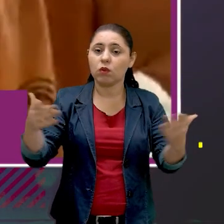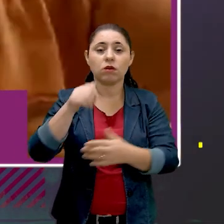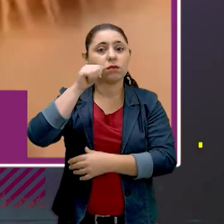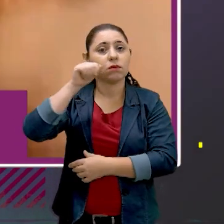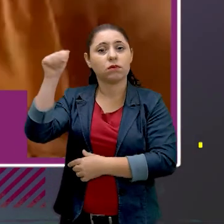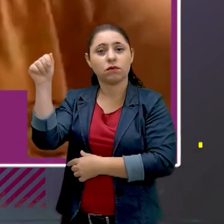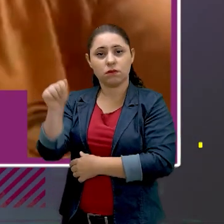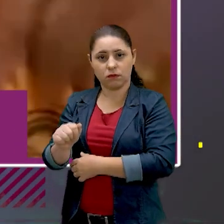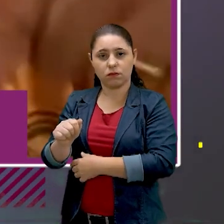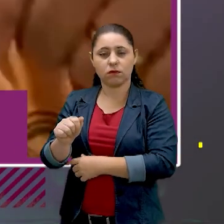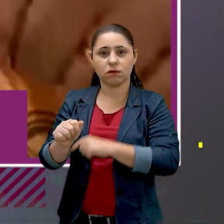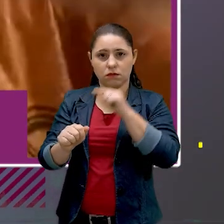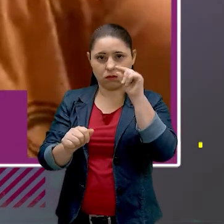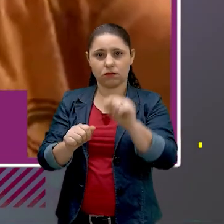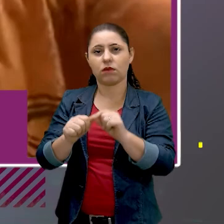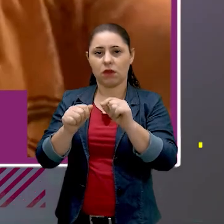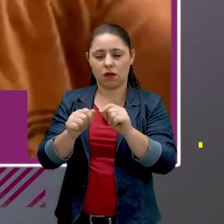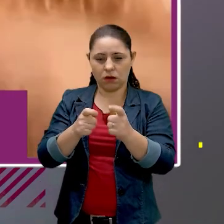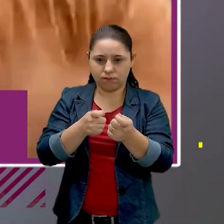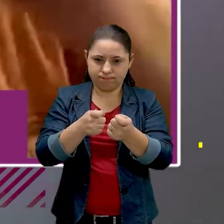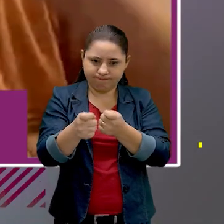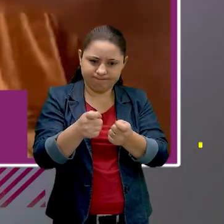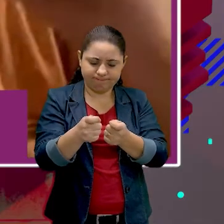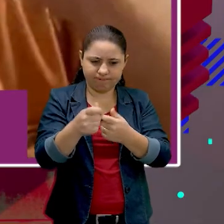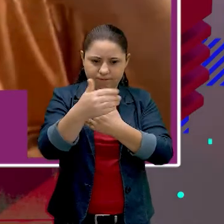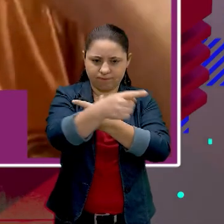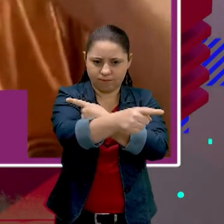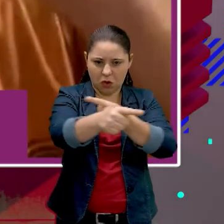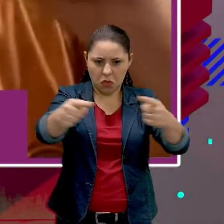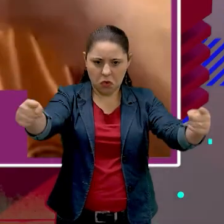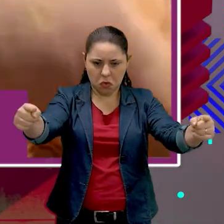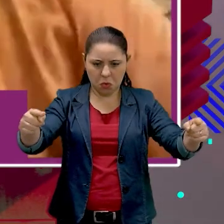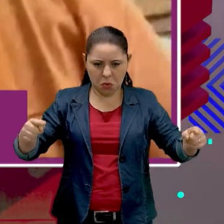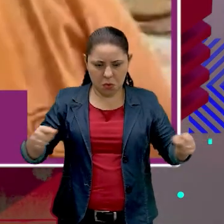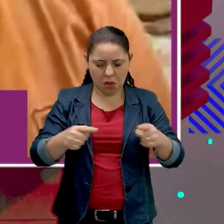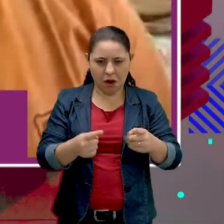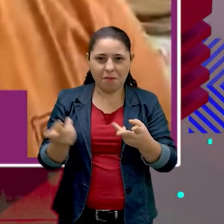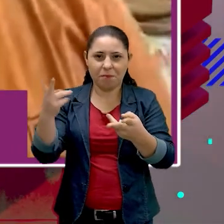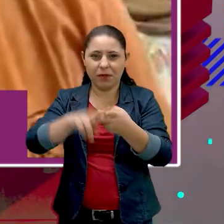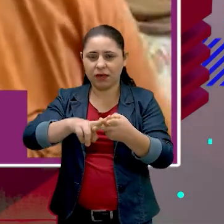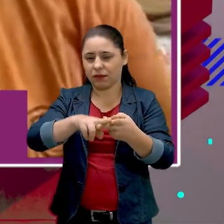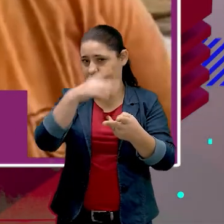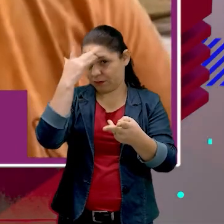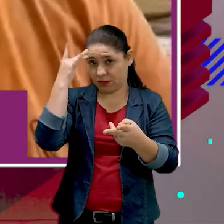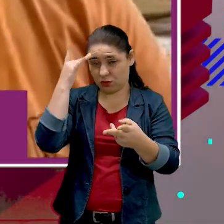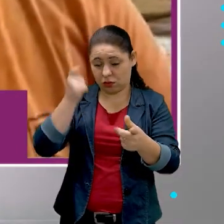de ucraniano neonazista, controlando as pessoas nesse campo de concentração, agora.